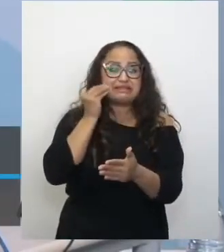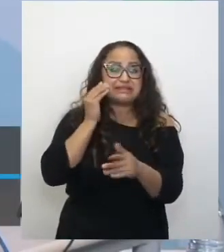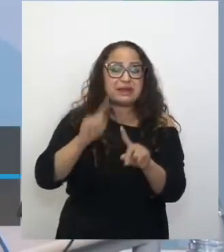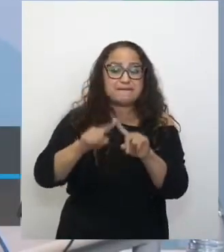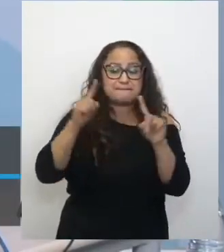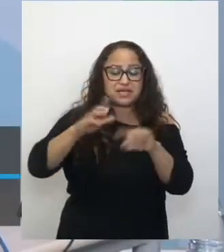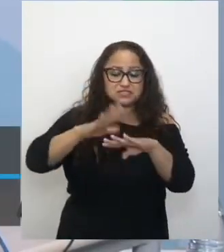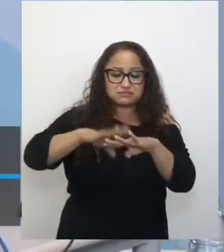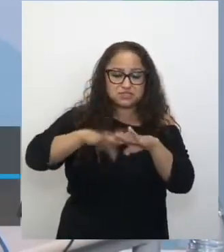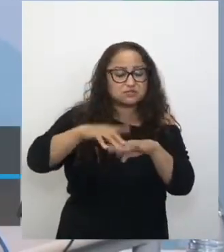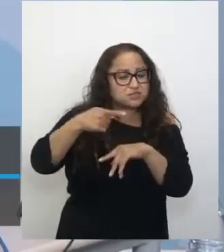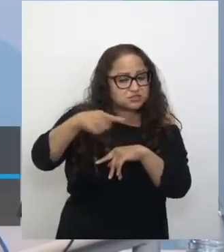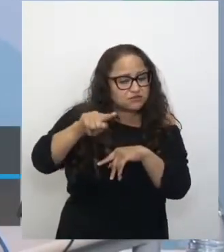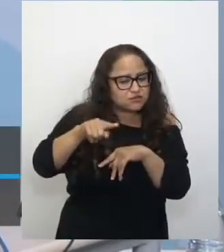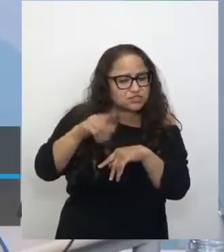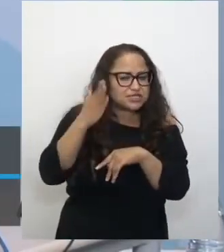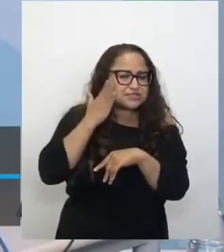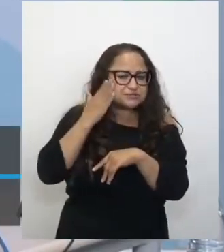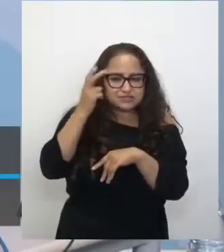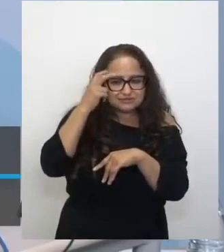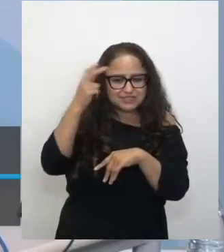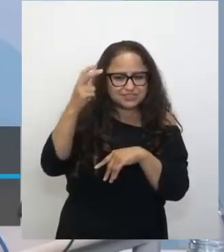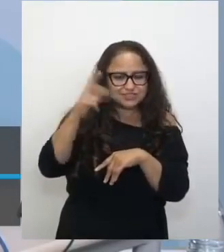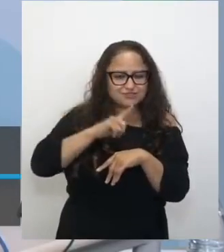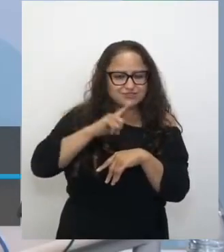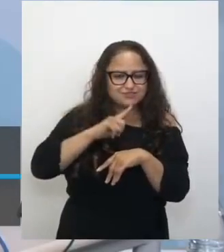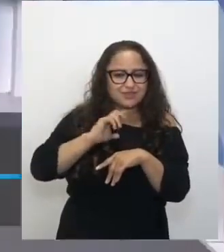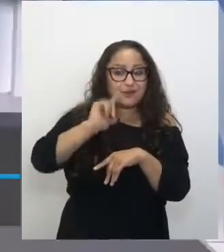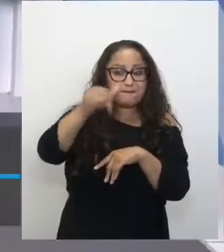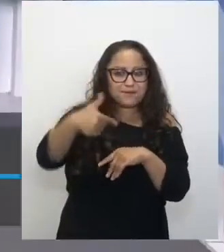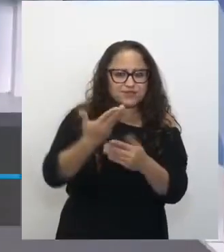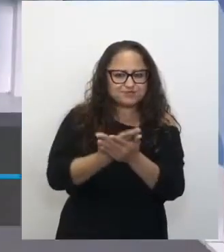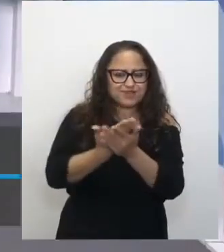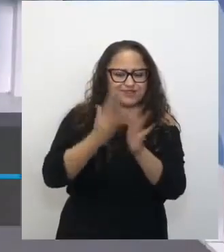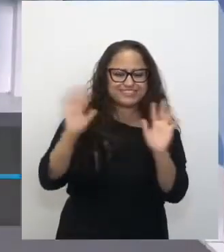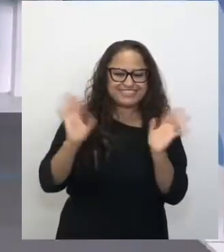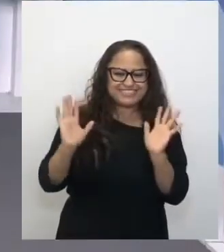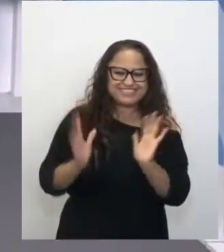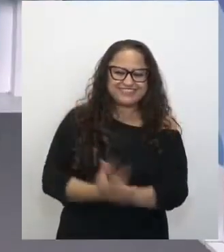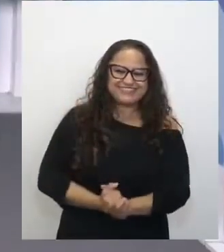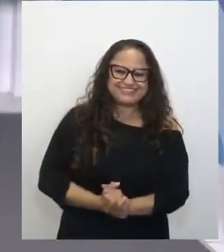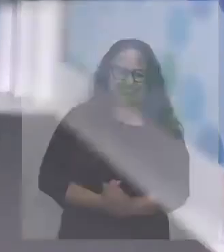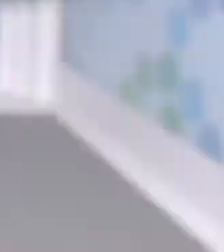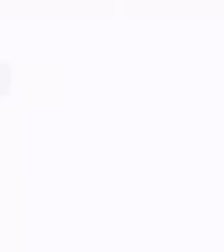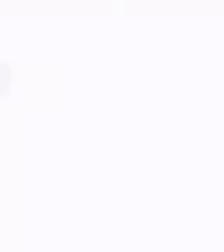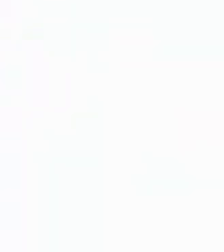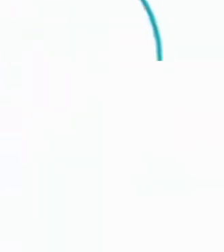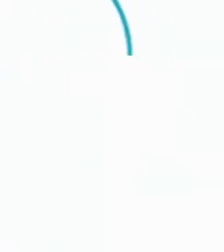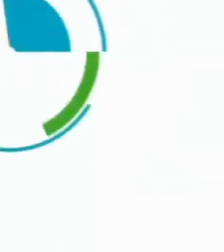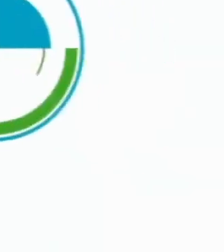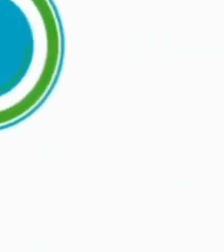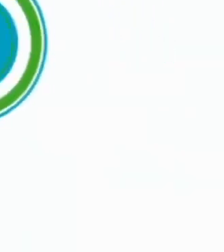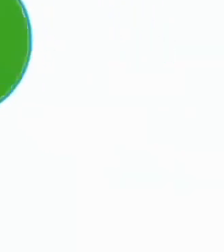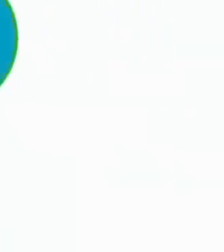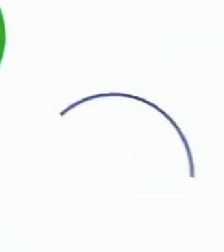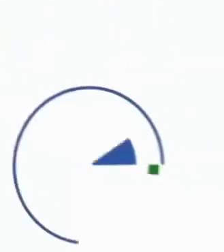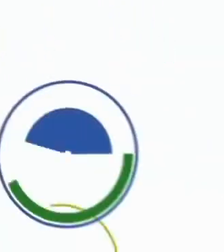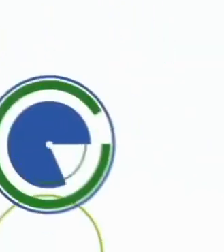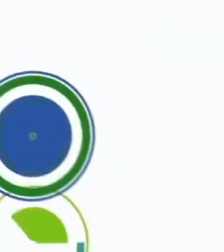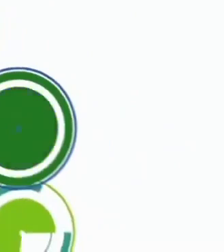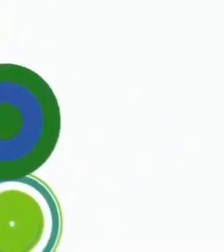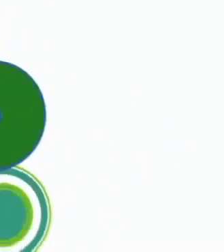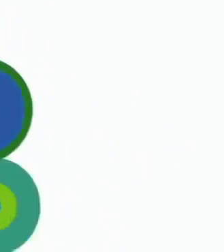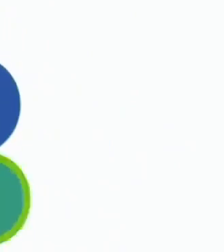mais matemática para você para você ficar cada dia mais inteligente e a gente se vê numa próxima aula tchau tchau tchau E aí